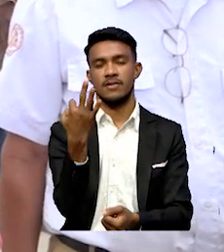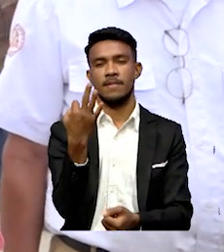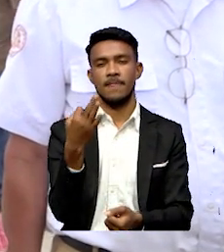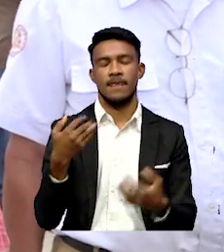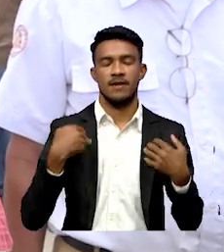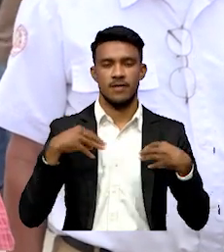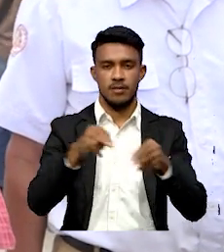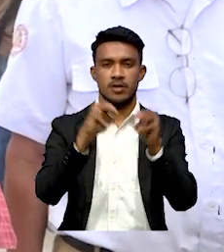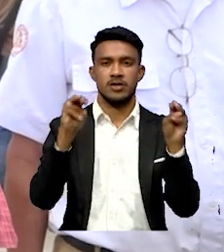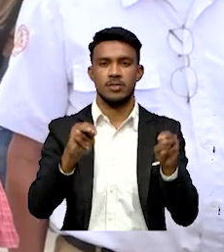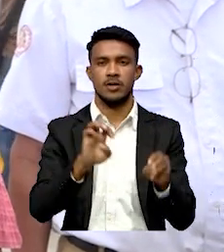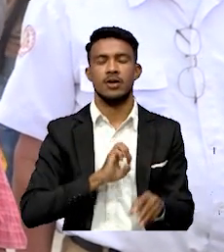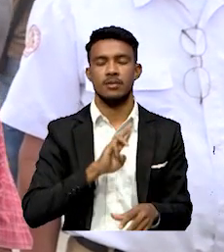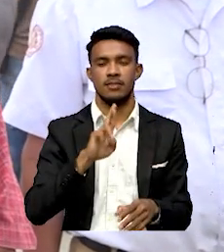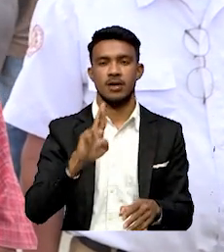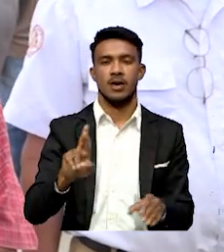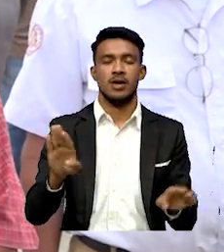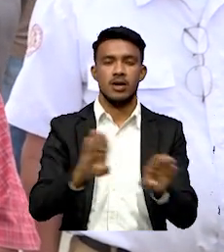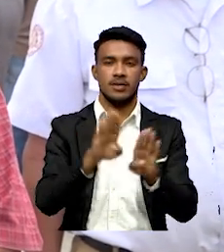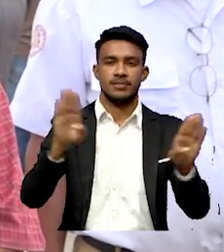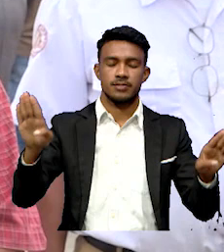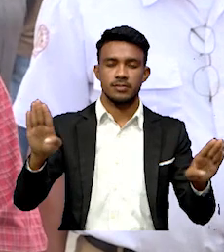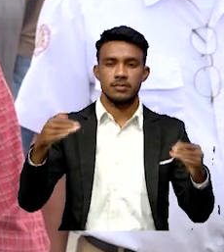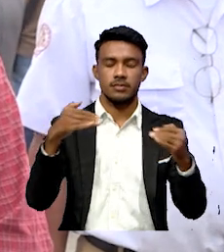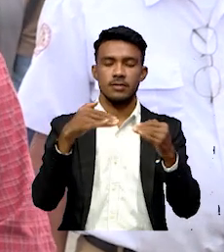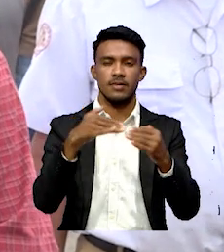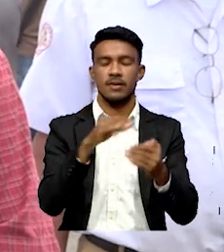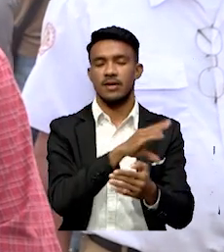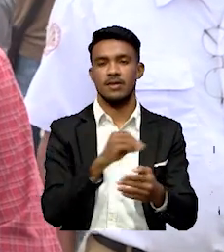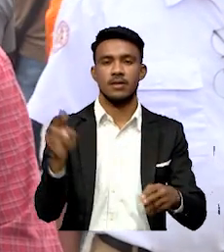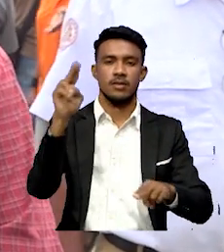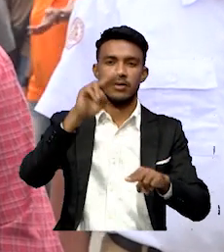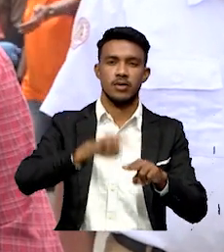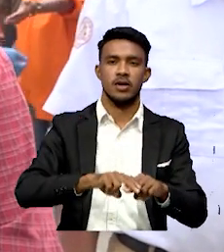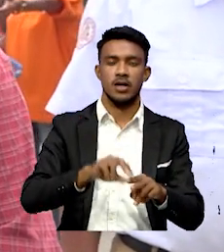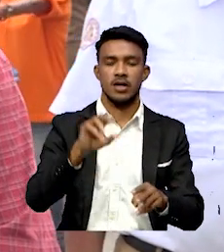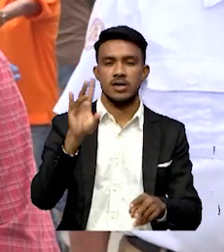município Ermeira. Também está tendo a cobertura vai a município Ermeira, né? Foi na atinge